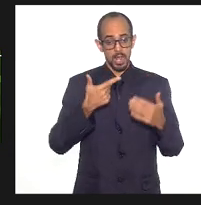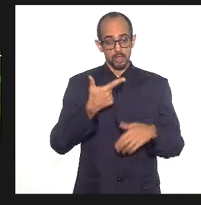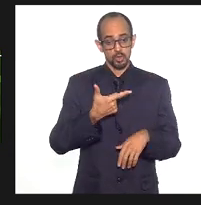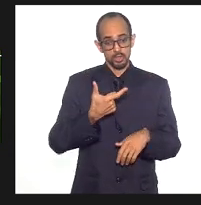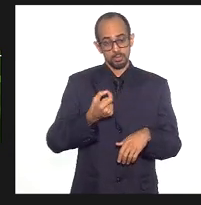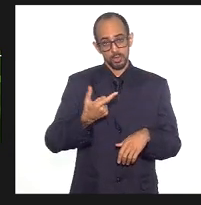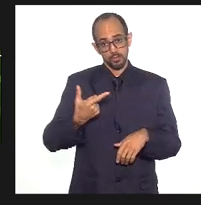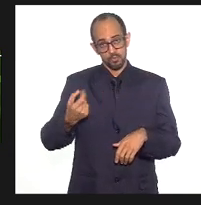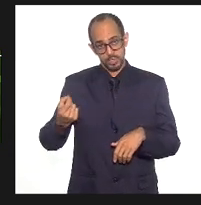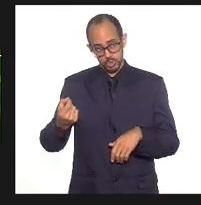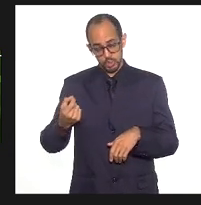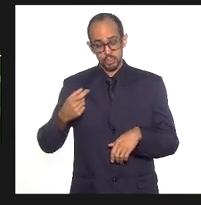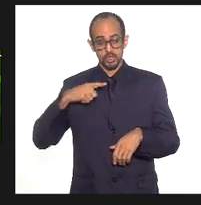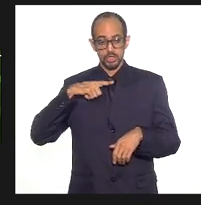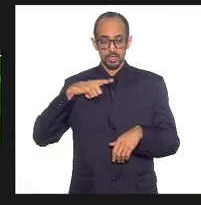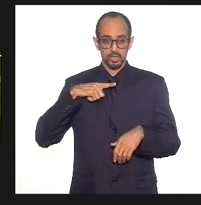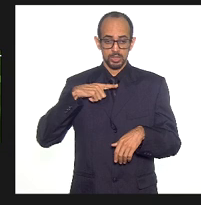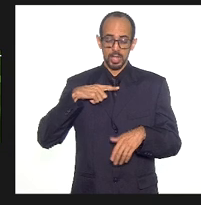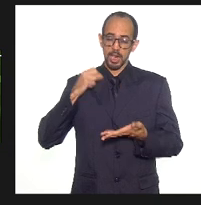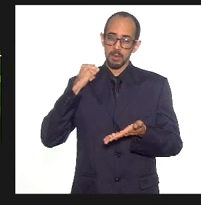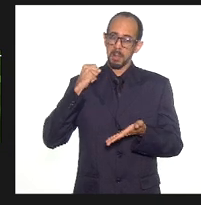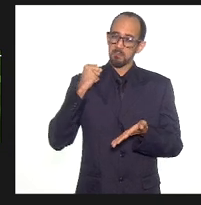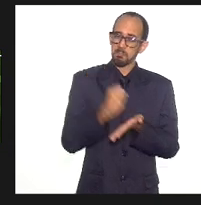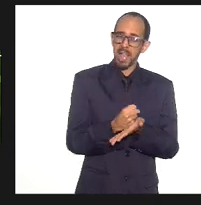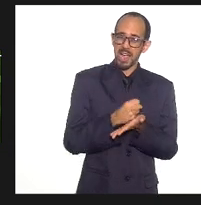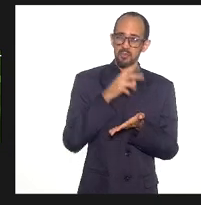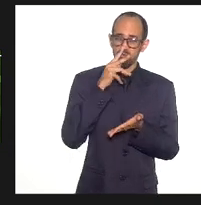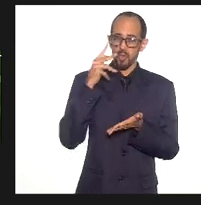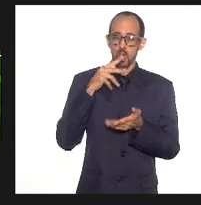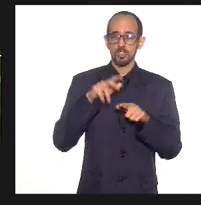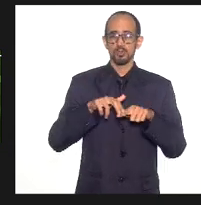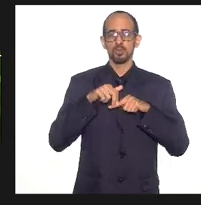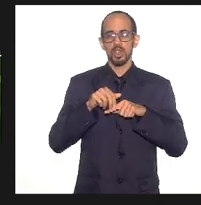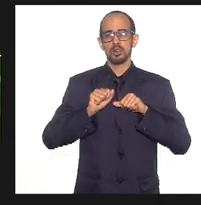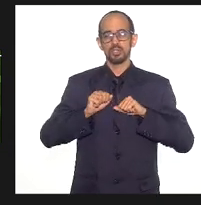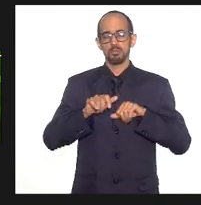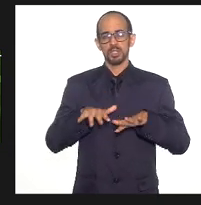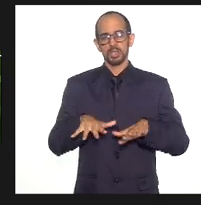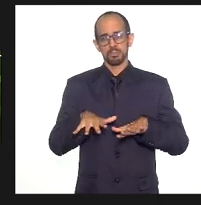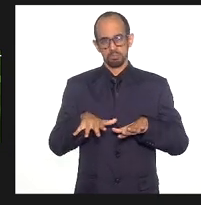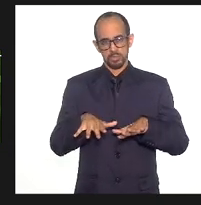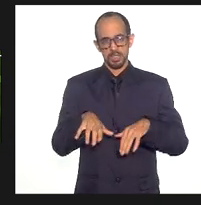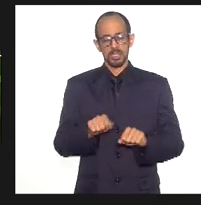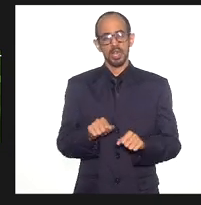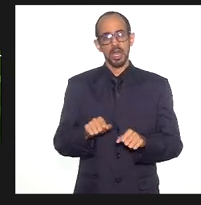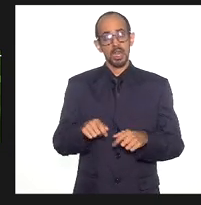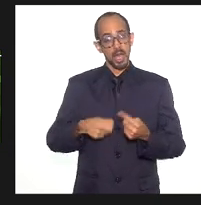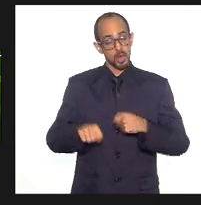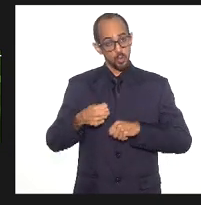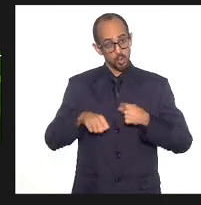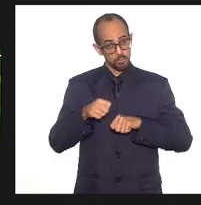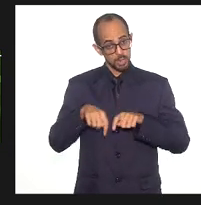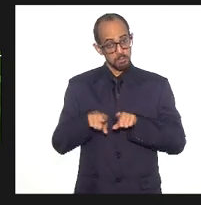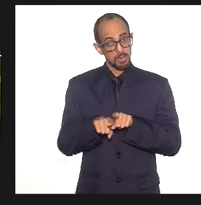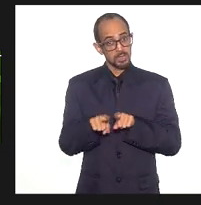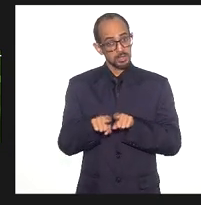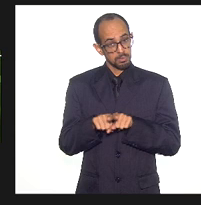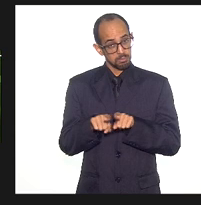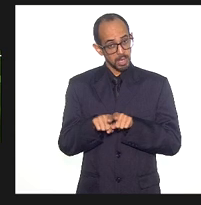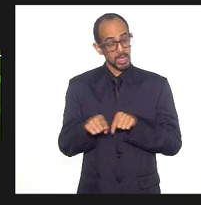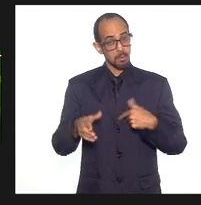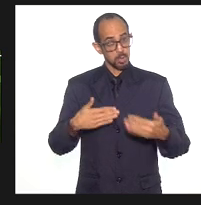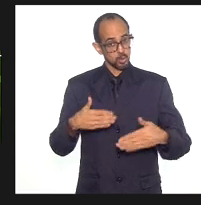efeitos bastante impactantes, não só sobre a economia, mas claramente também sobre a área de exploração e produção de